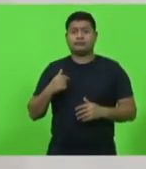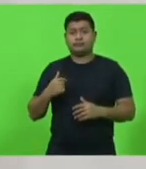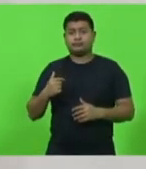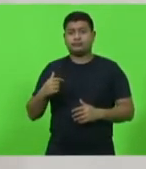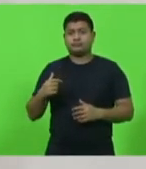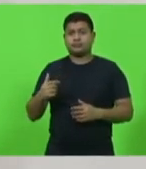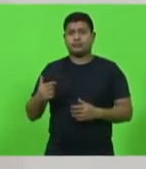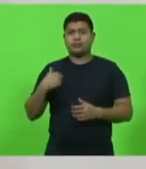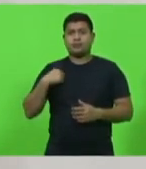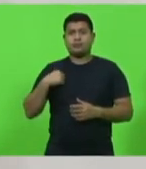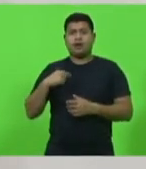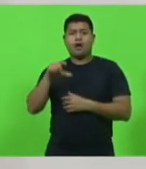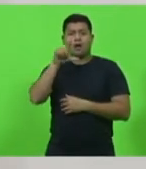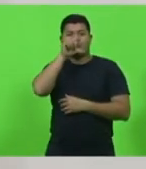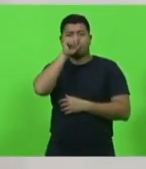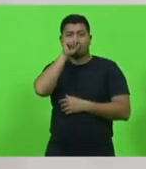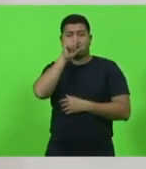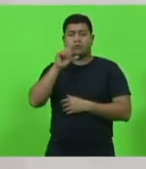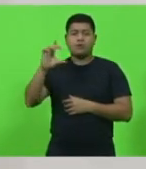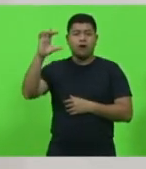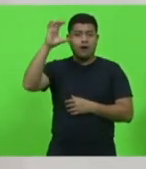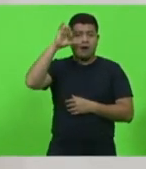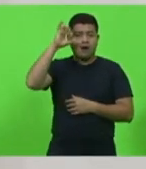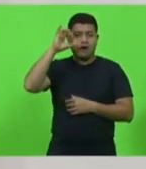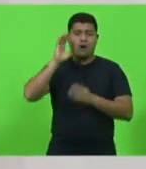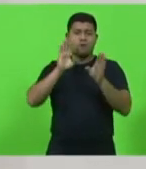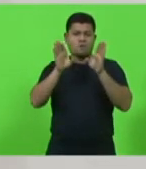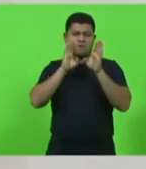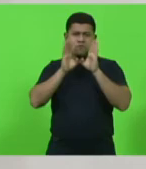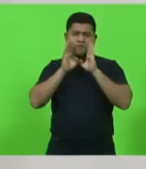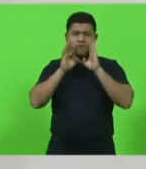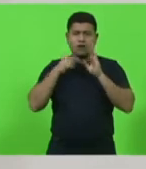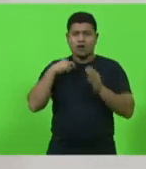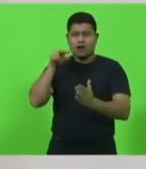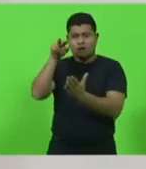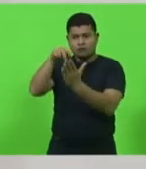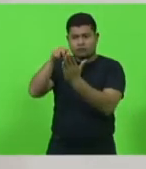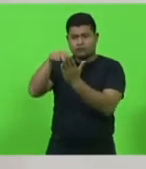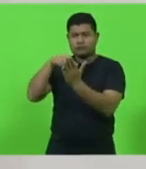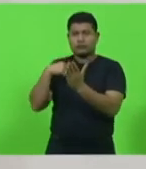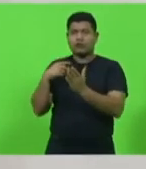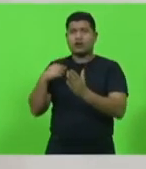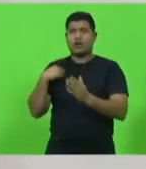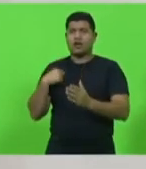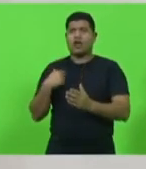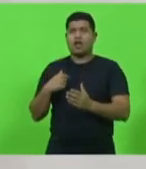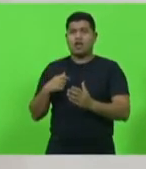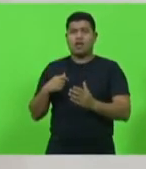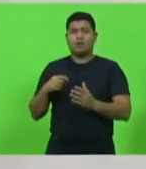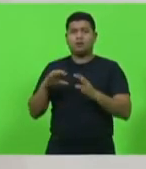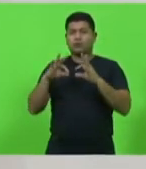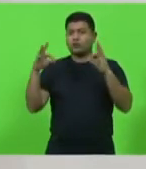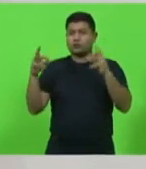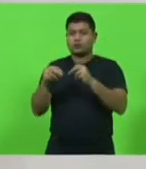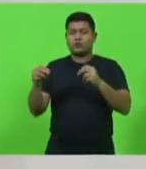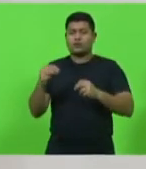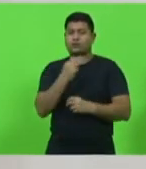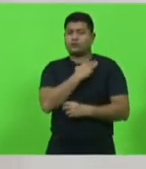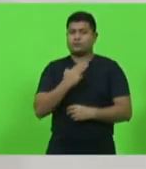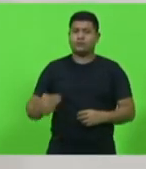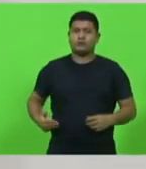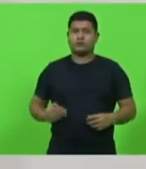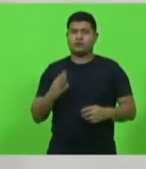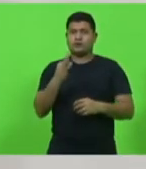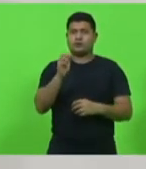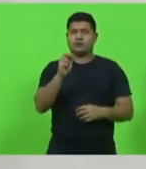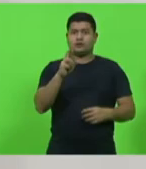o Twitter, quando eu pego o Instagram, o Facebook, eu marco todas as publicações do ministro Tarcísio